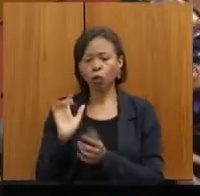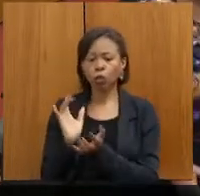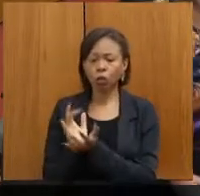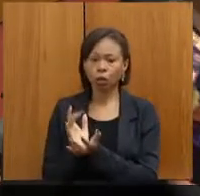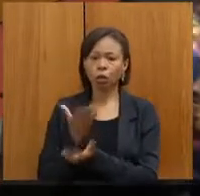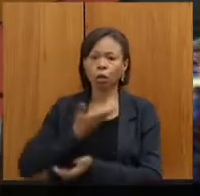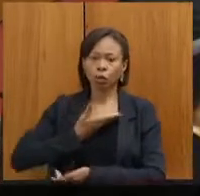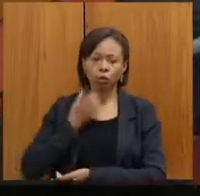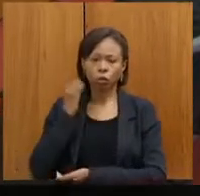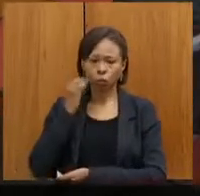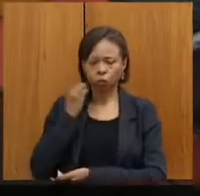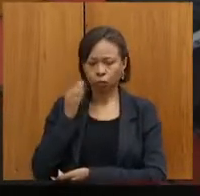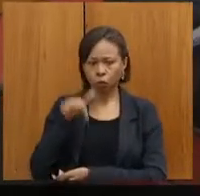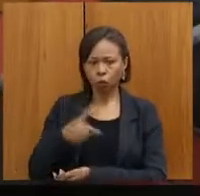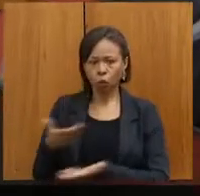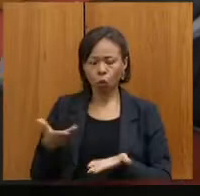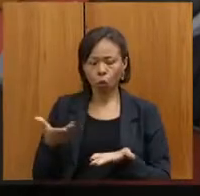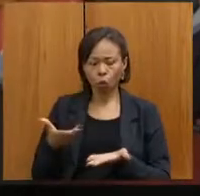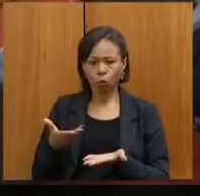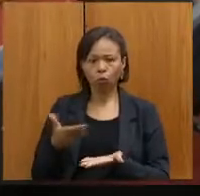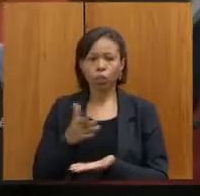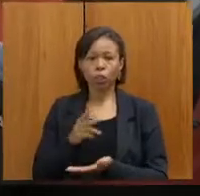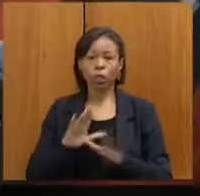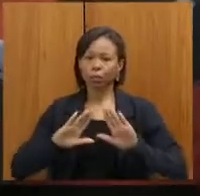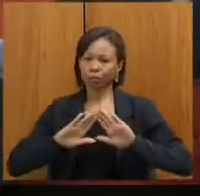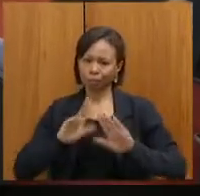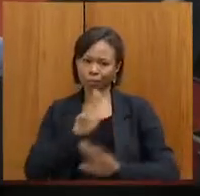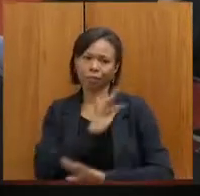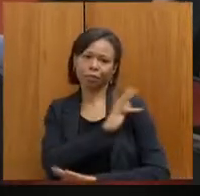aqui presente Assembleia fiscaliza